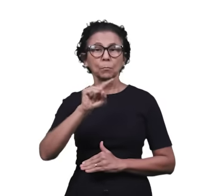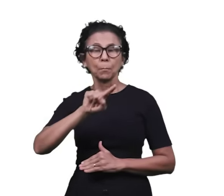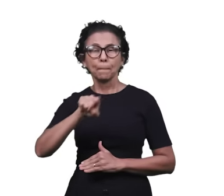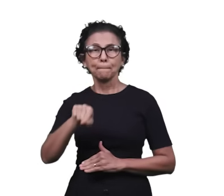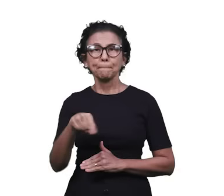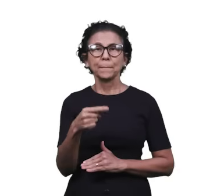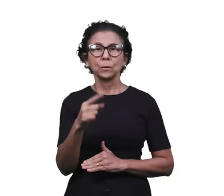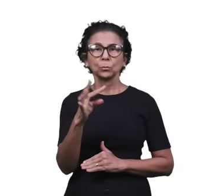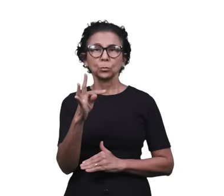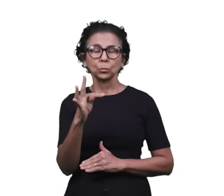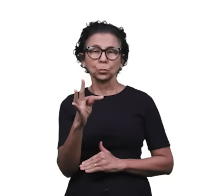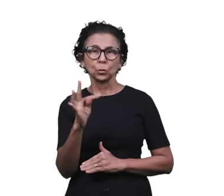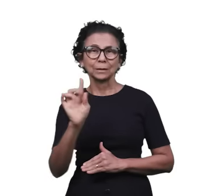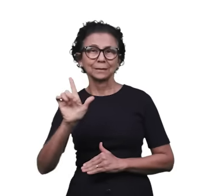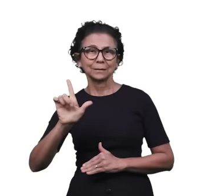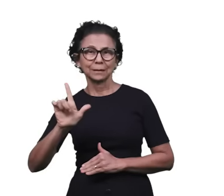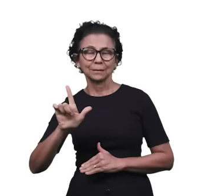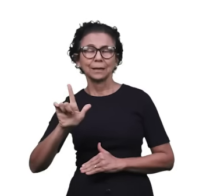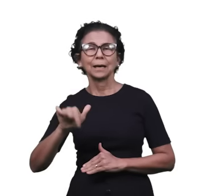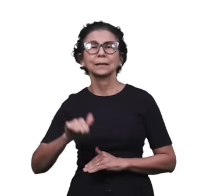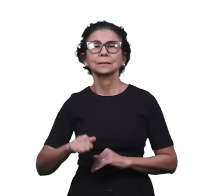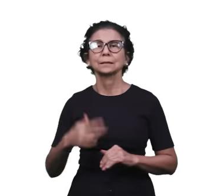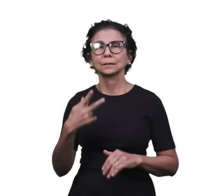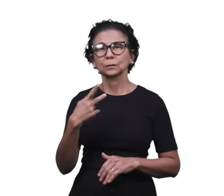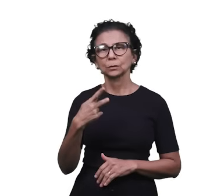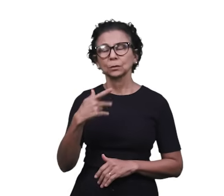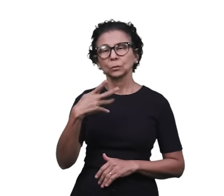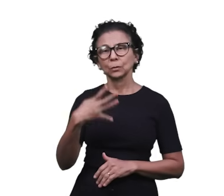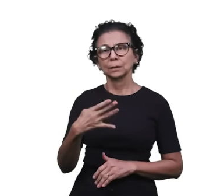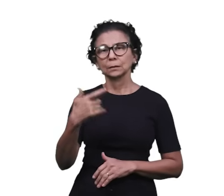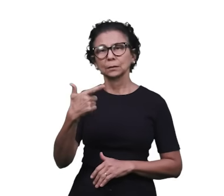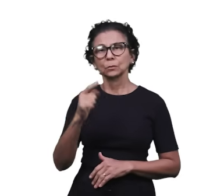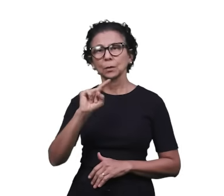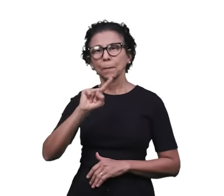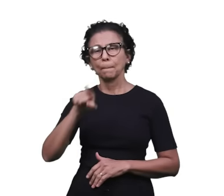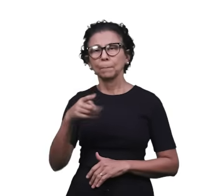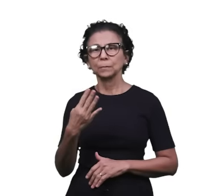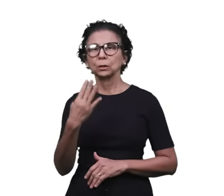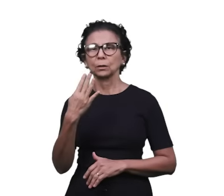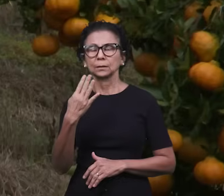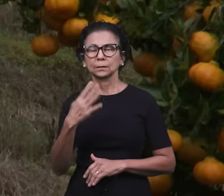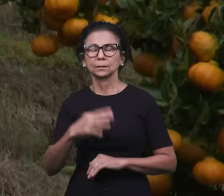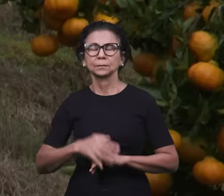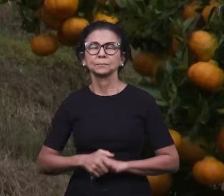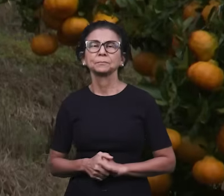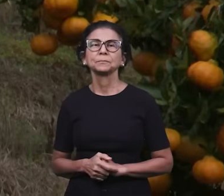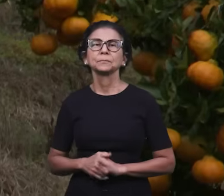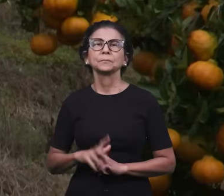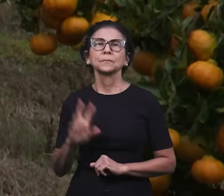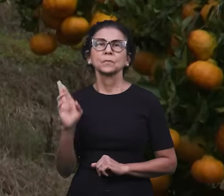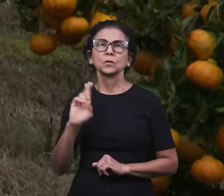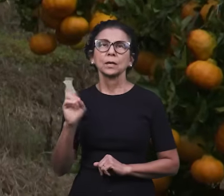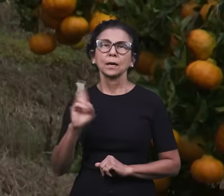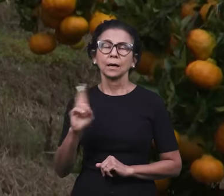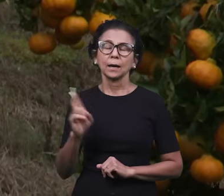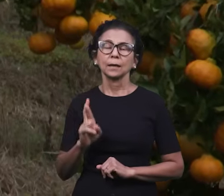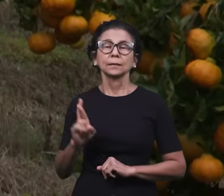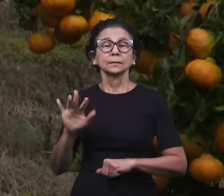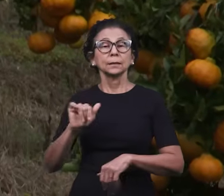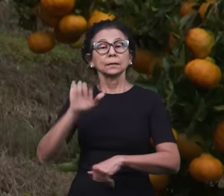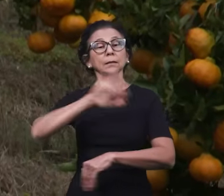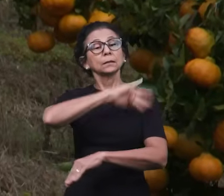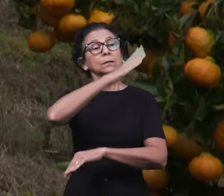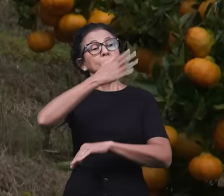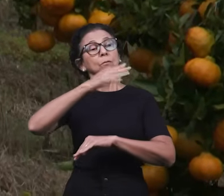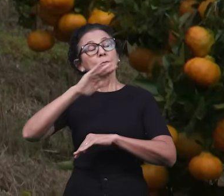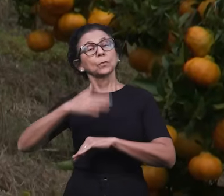31 mil toneladas e um valor de produção de mais de 42 milhões de reais. Iaracê, região